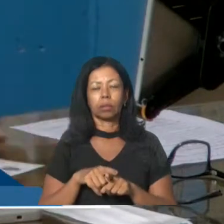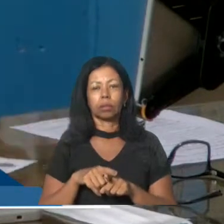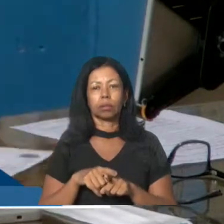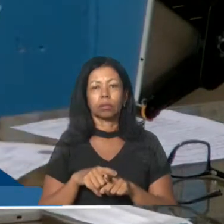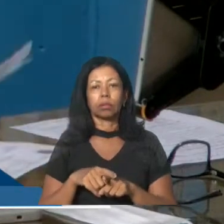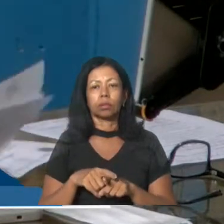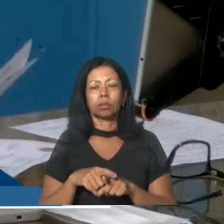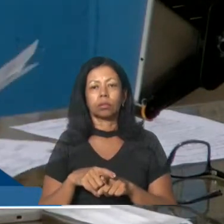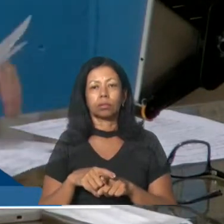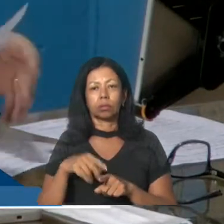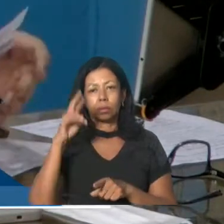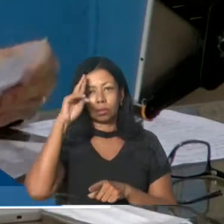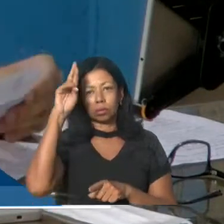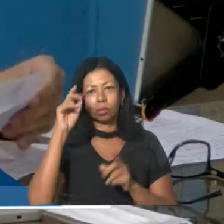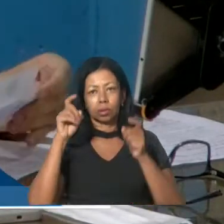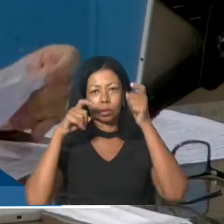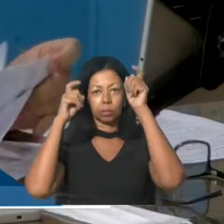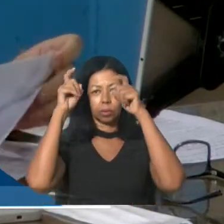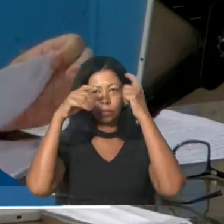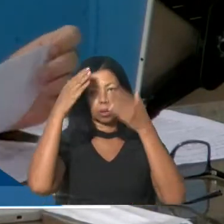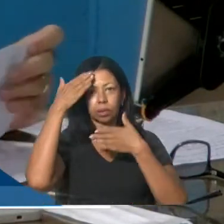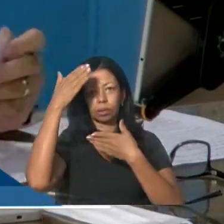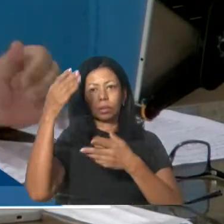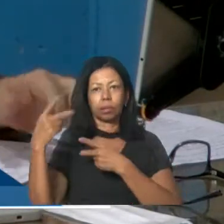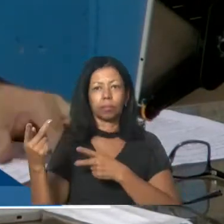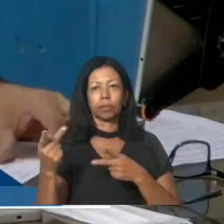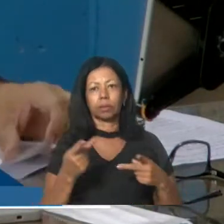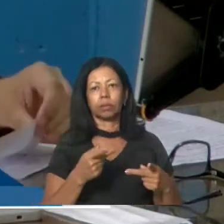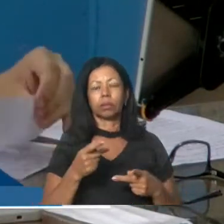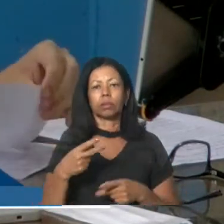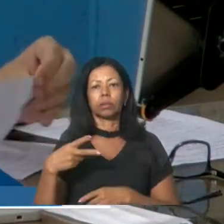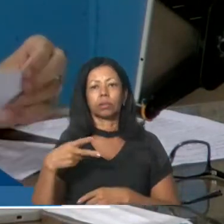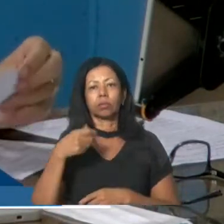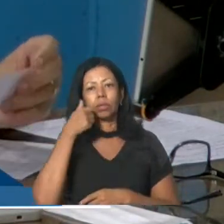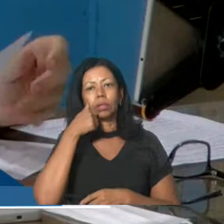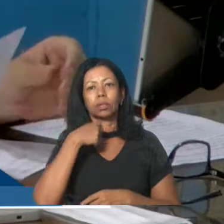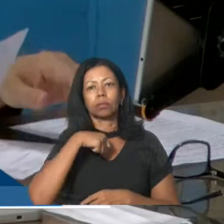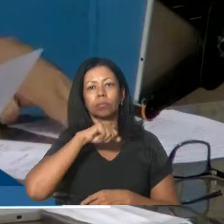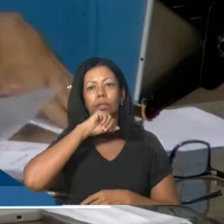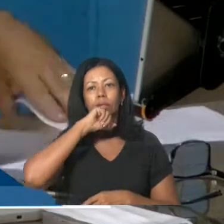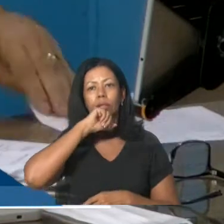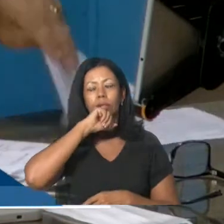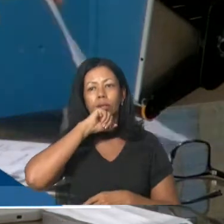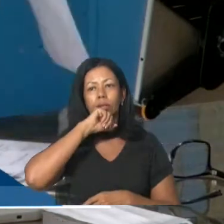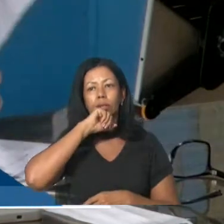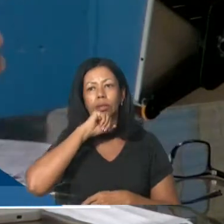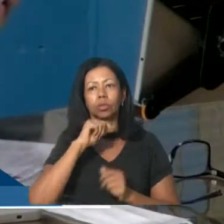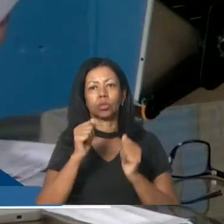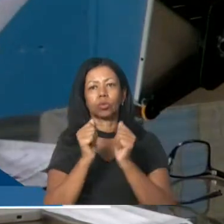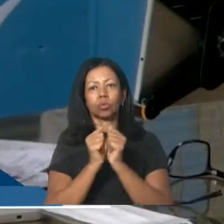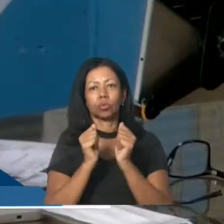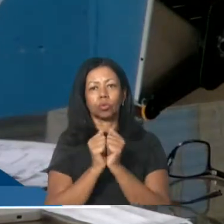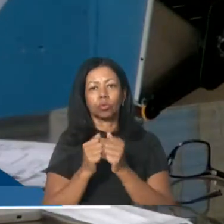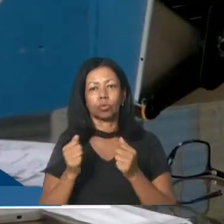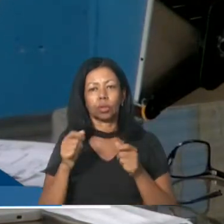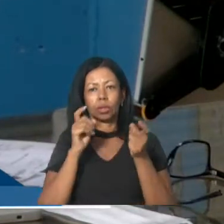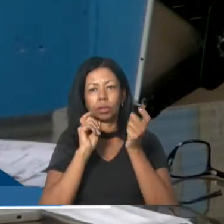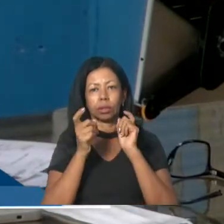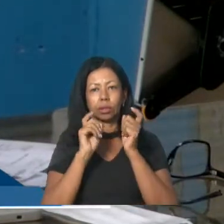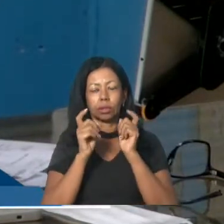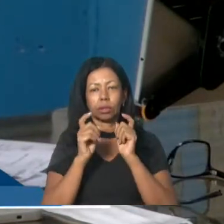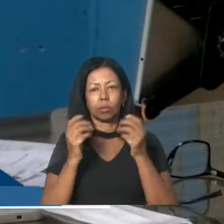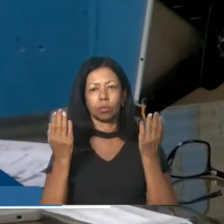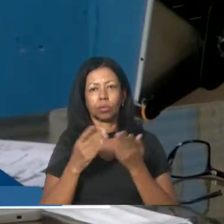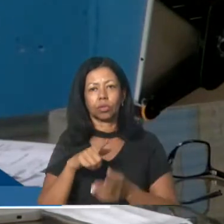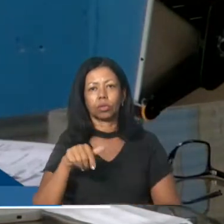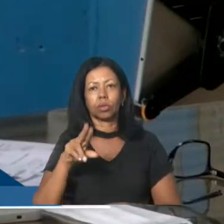Quero agradecer a presença aqui de duas mães estão conosco hoje assim na sessão,